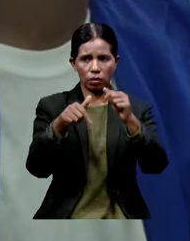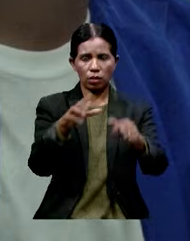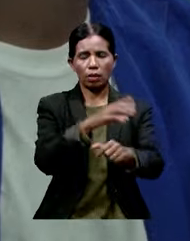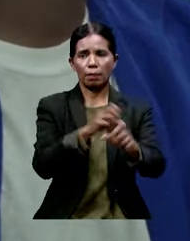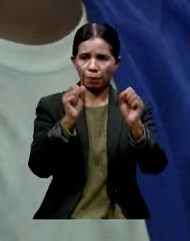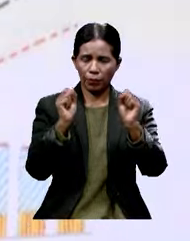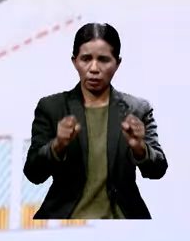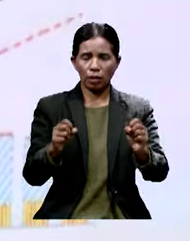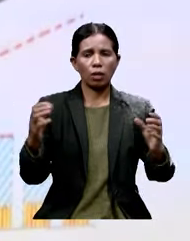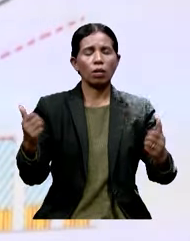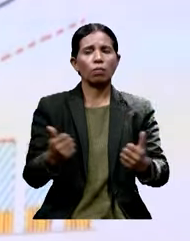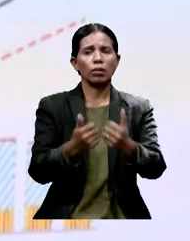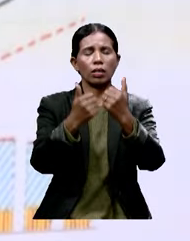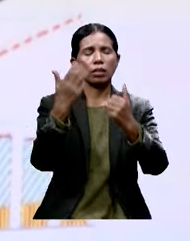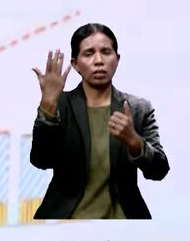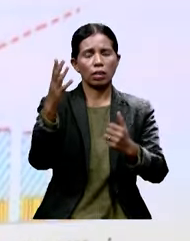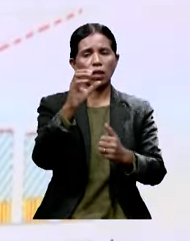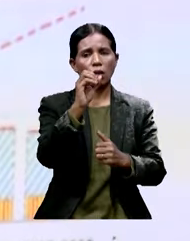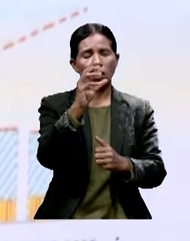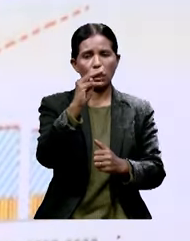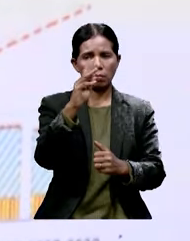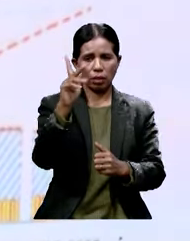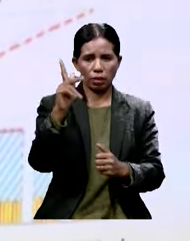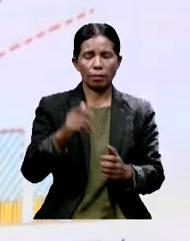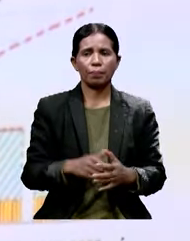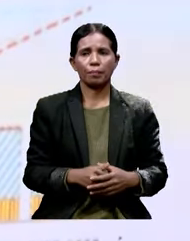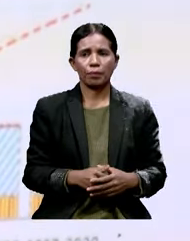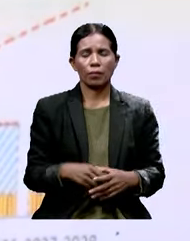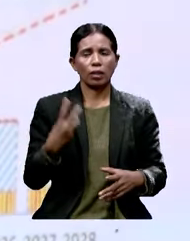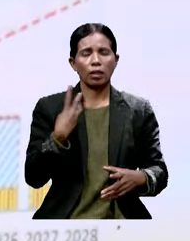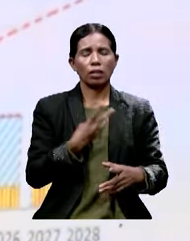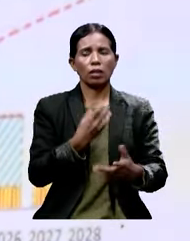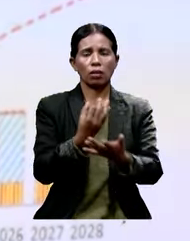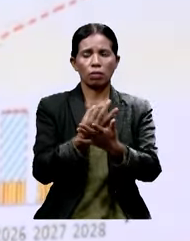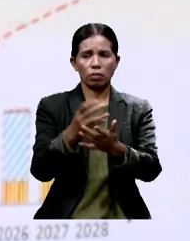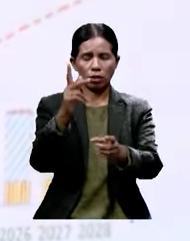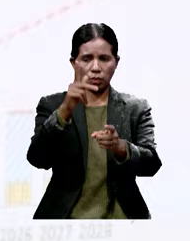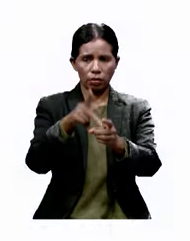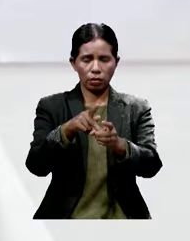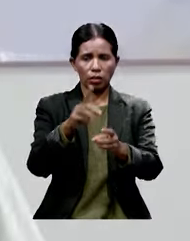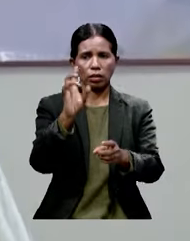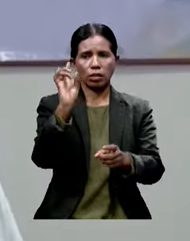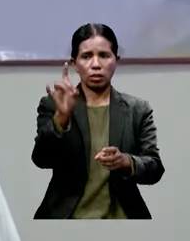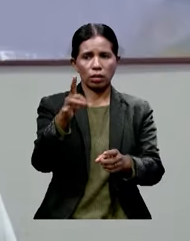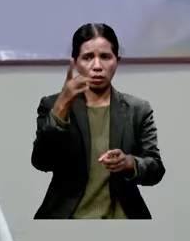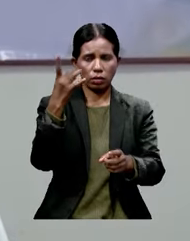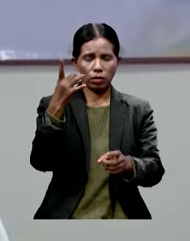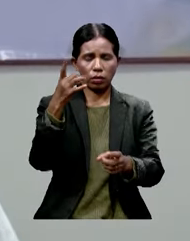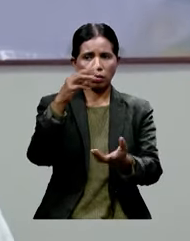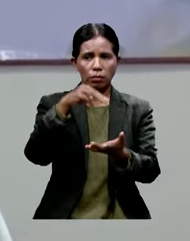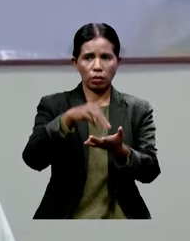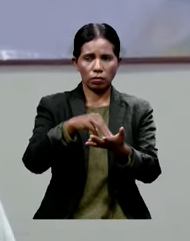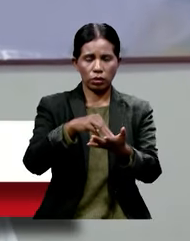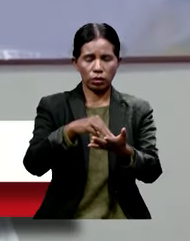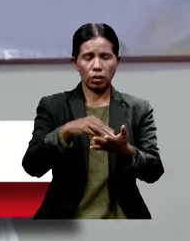bele compete e ha OMK. O itanian fundo minarai e ha 18 bilhões de dólar americano nebe